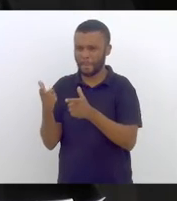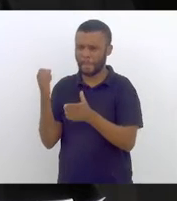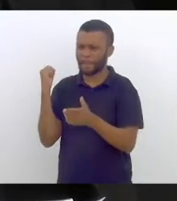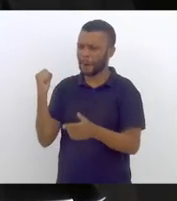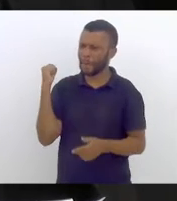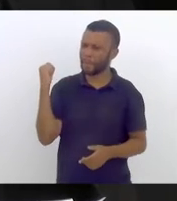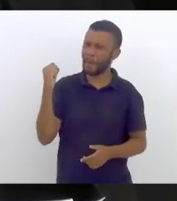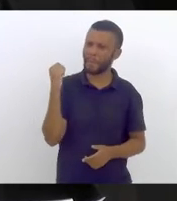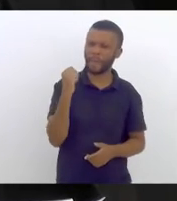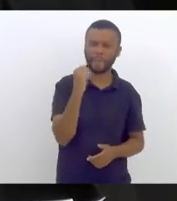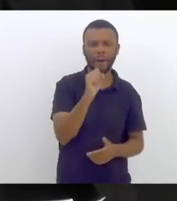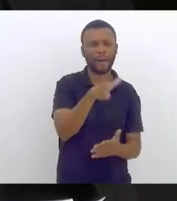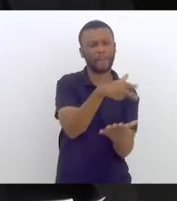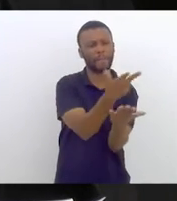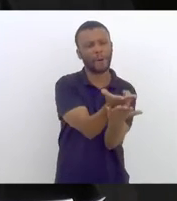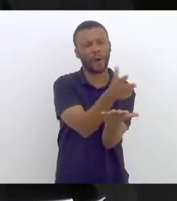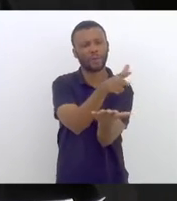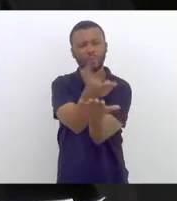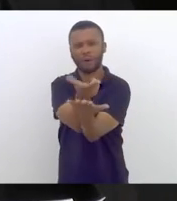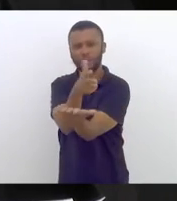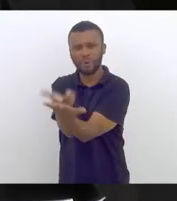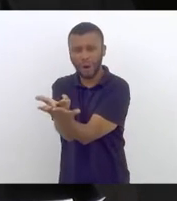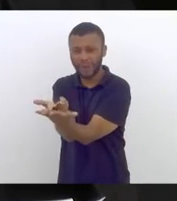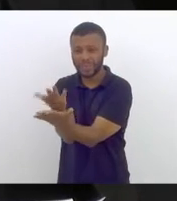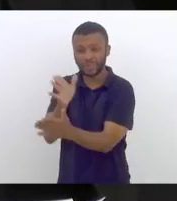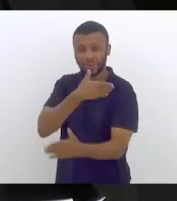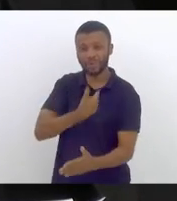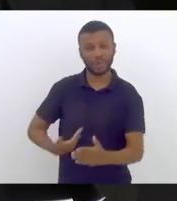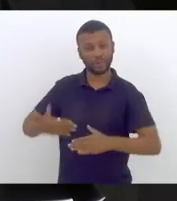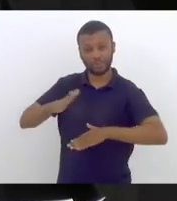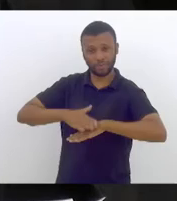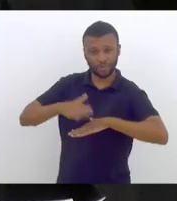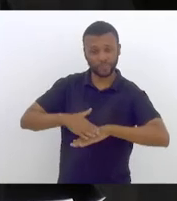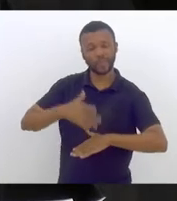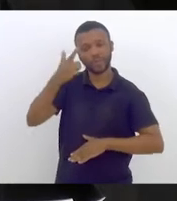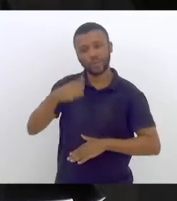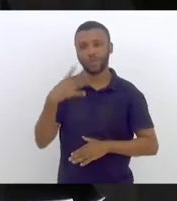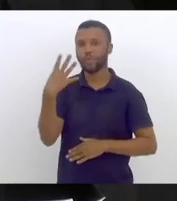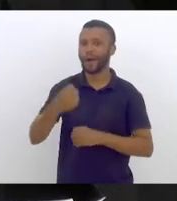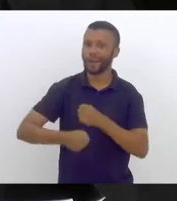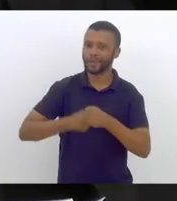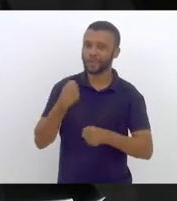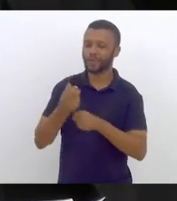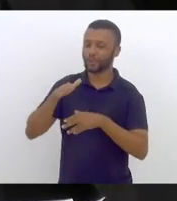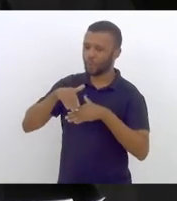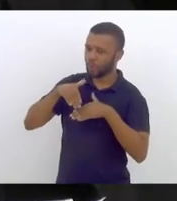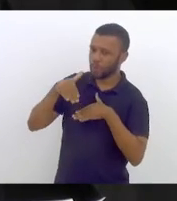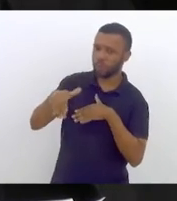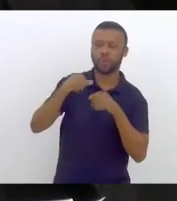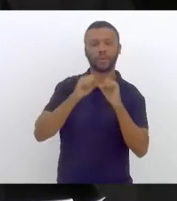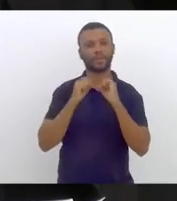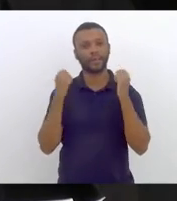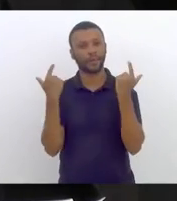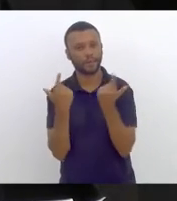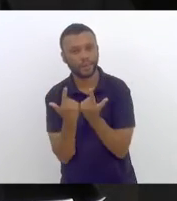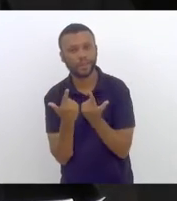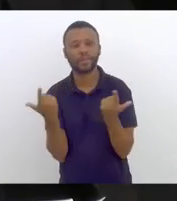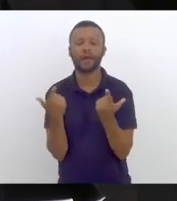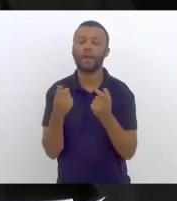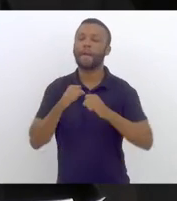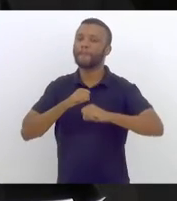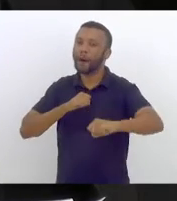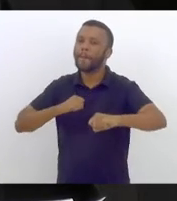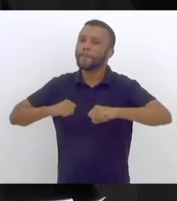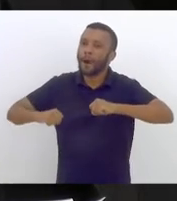seu governo pratica. Eu quero dizer se, de novo, nós vamos passar mais um quadriênio aqui na Assembleia Legislativa, deputada Marta Rocha,